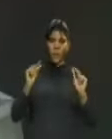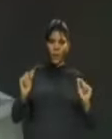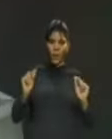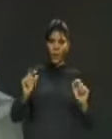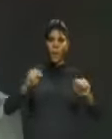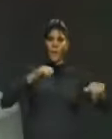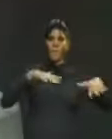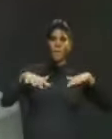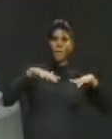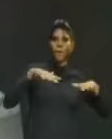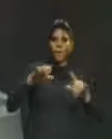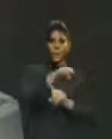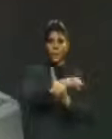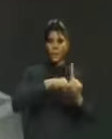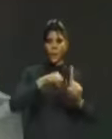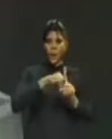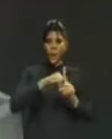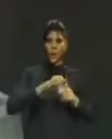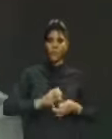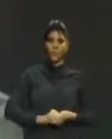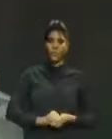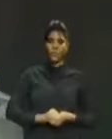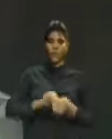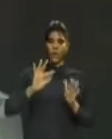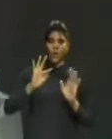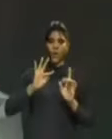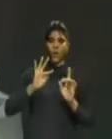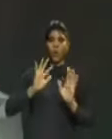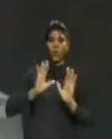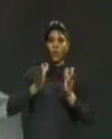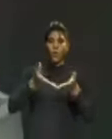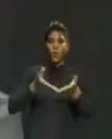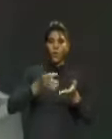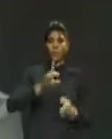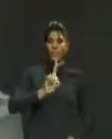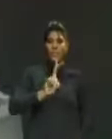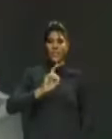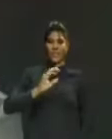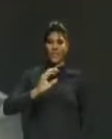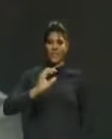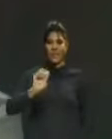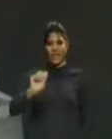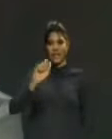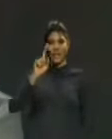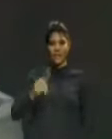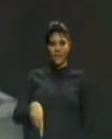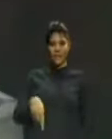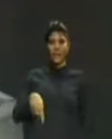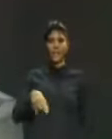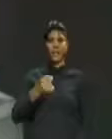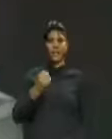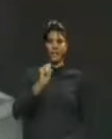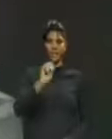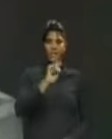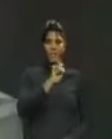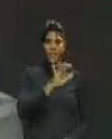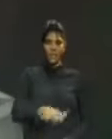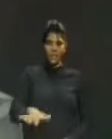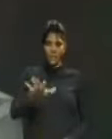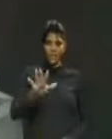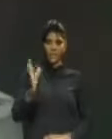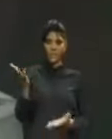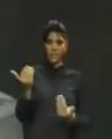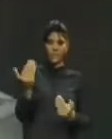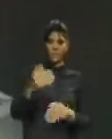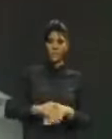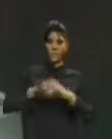movimentos sociais, o Fórum DCA, que é o Fórum das Entidades Civis pela Infância e Adolescência, Conselho Estadual